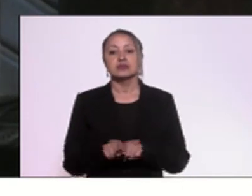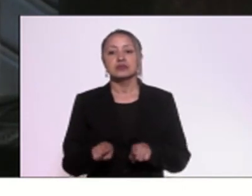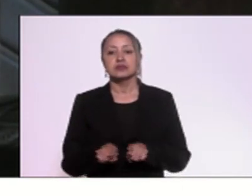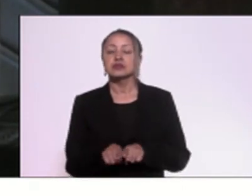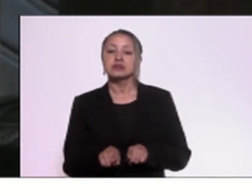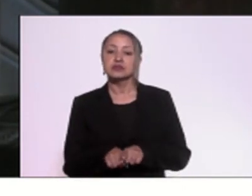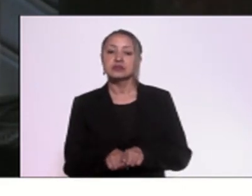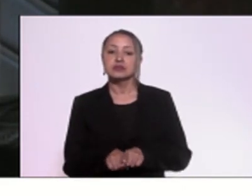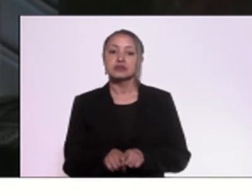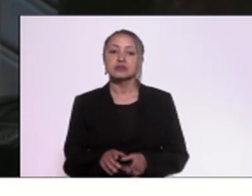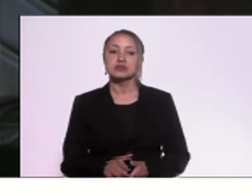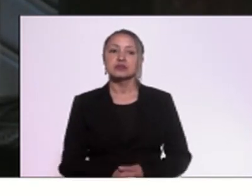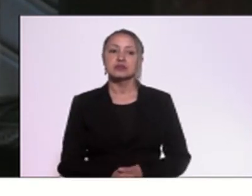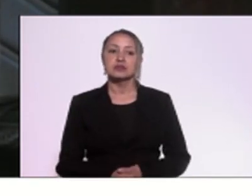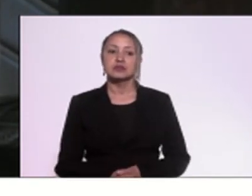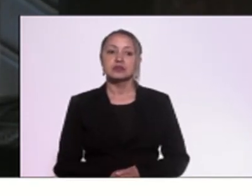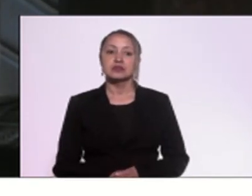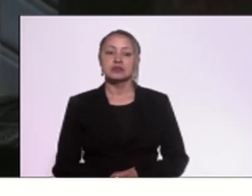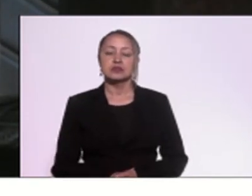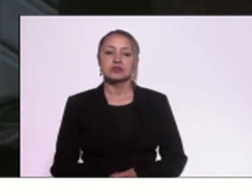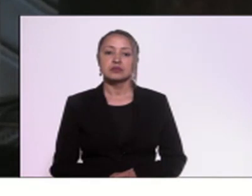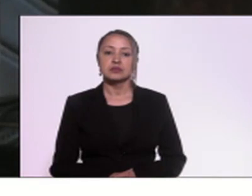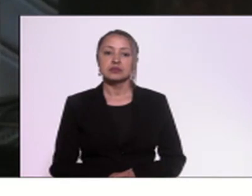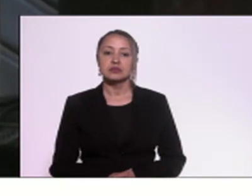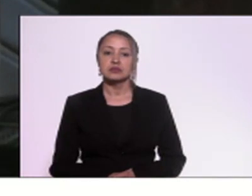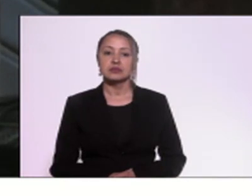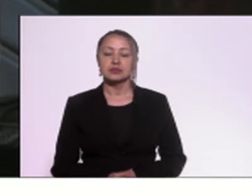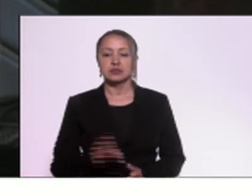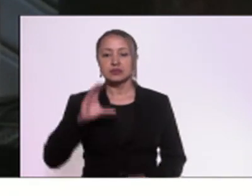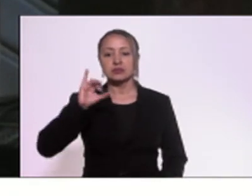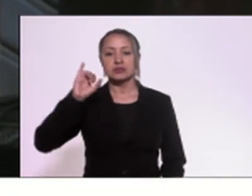essa homenagem. Muito bom.